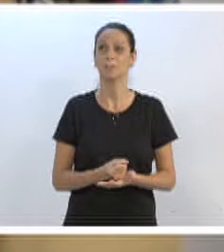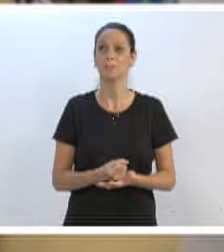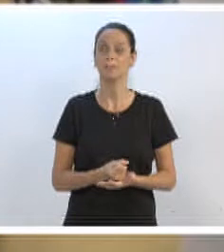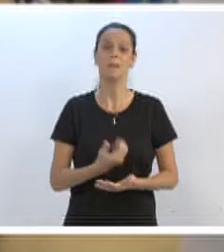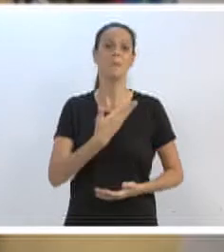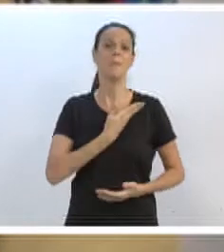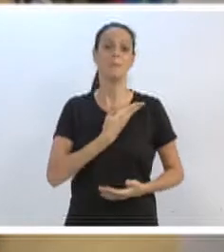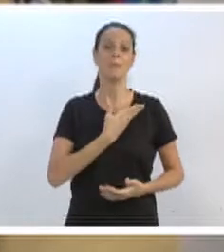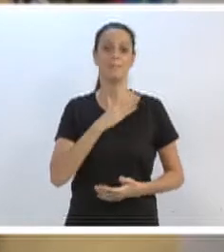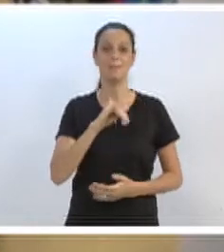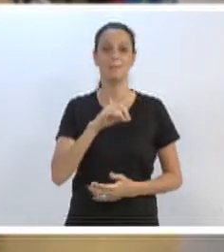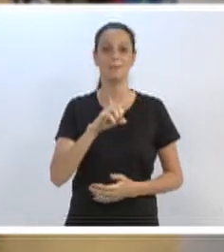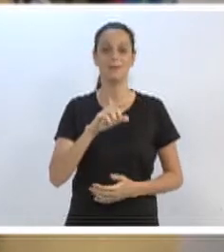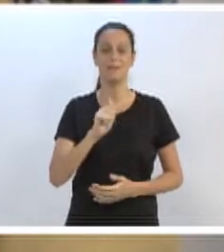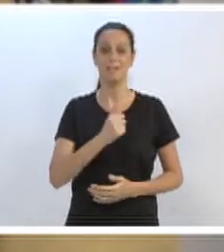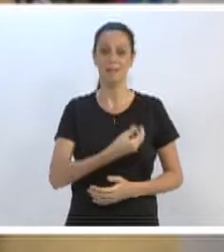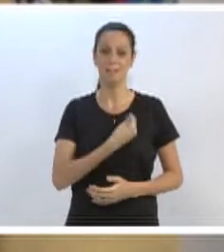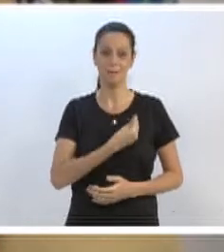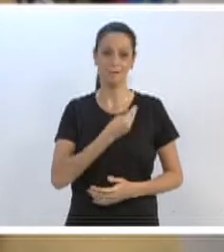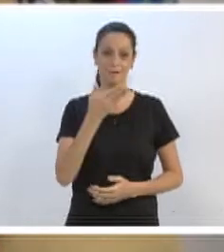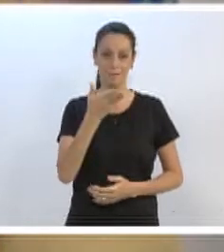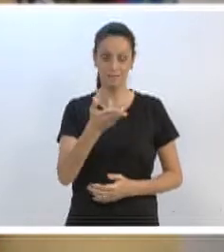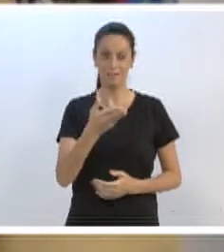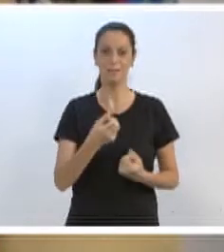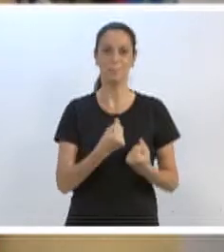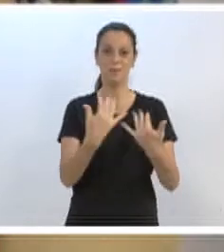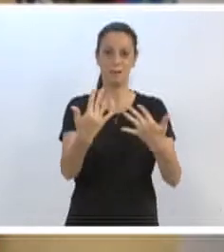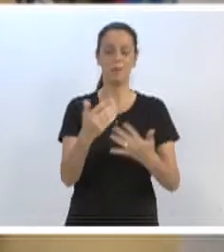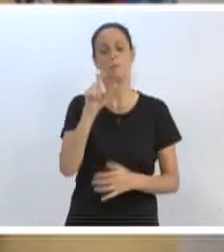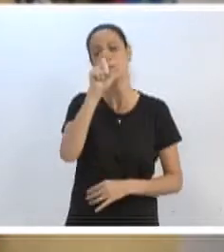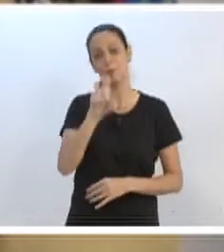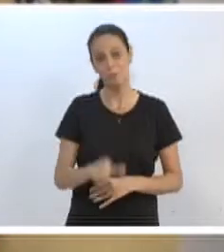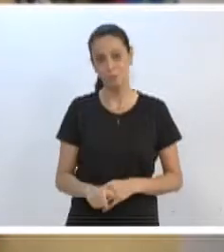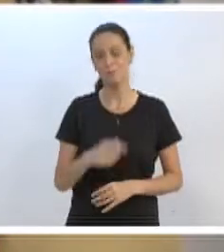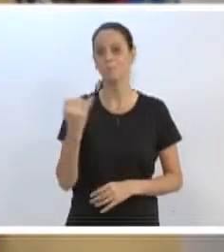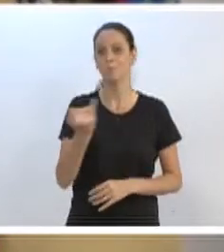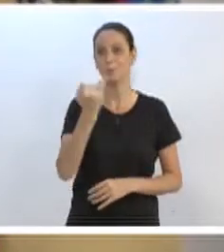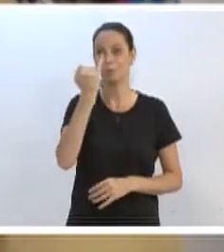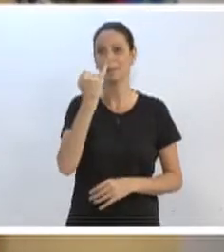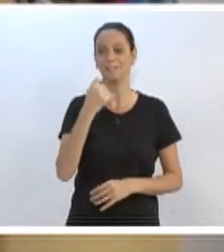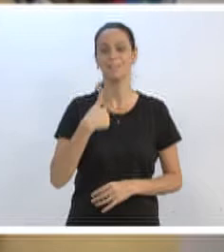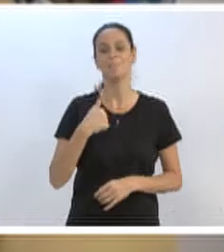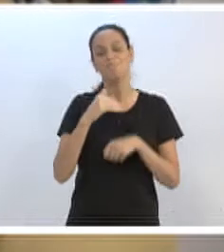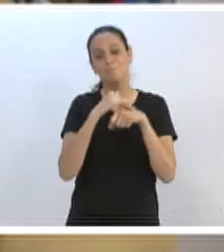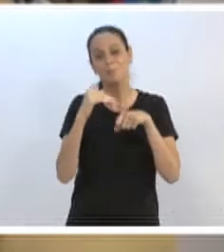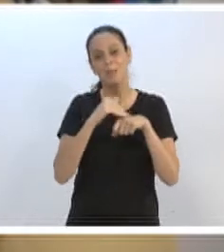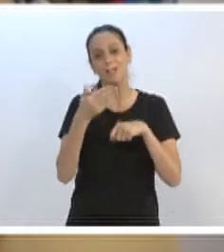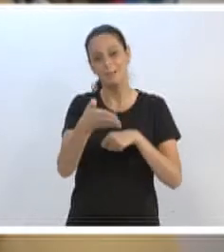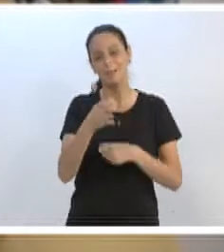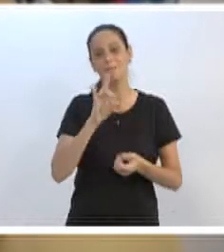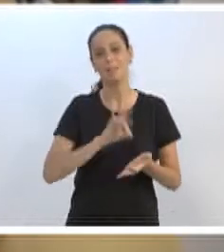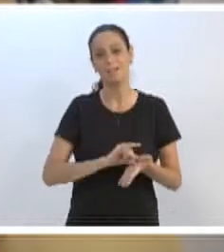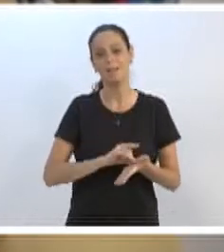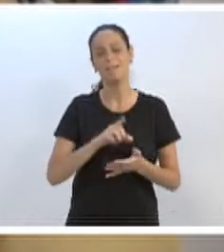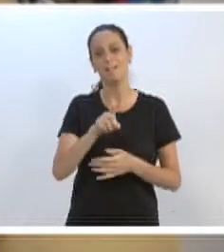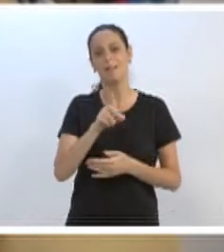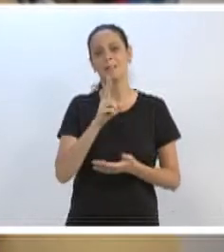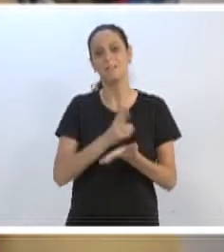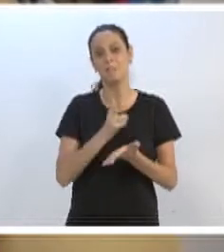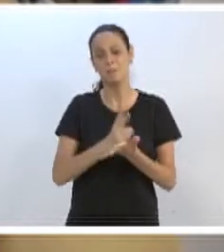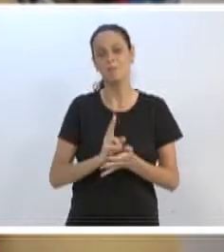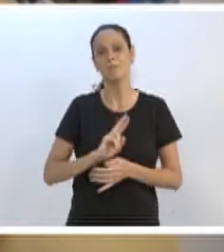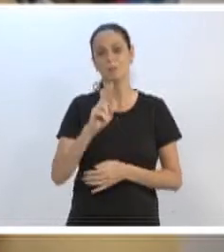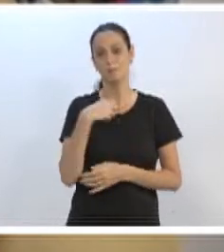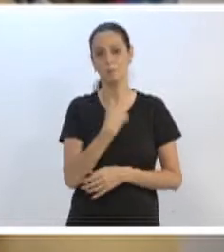minha amiga Cida, que está aqui no plenário, que o vereador Ito registrou também, uma pessoa bem importante, uma pessoa que eu tenho muito carinho e muito prestigia os nossos trabalhos aqui. E